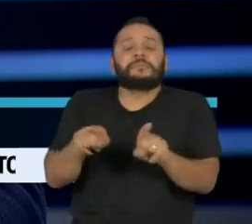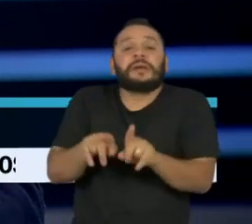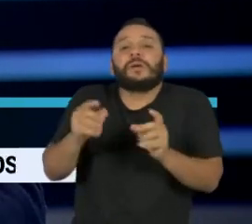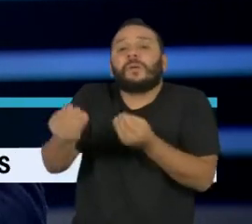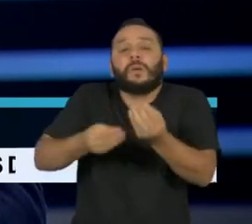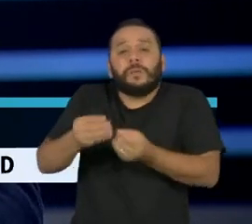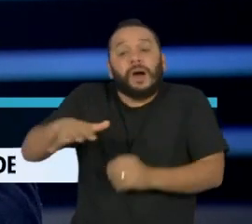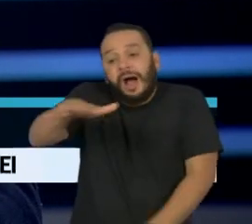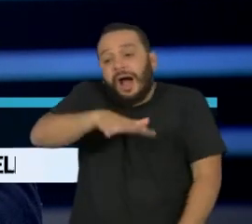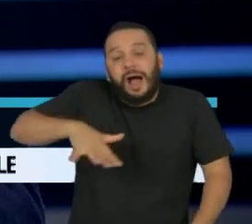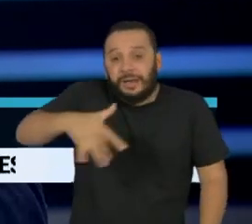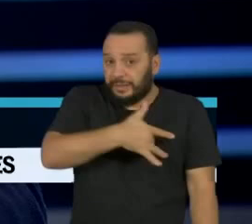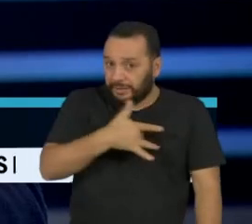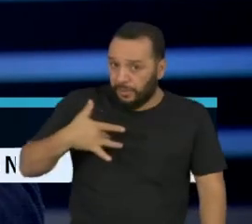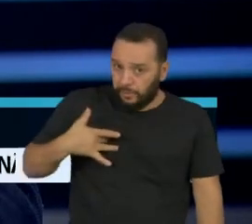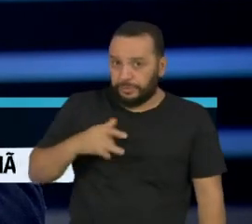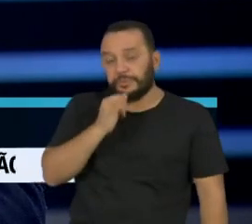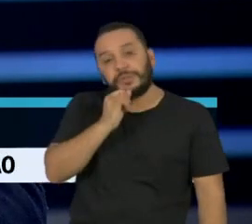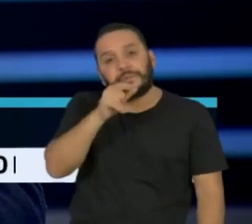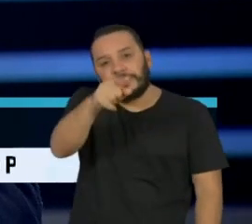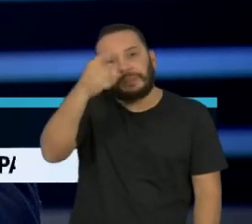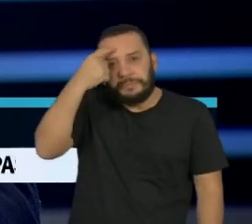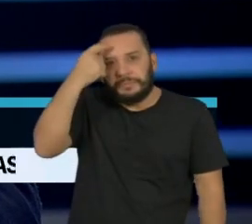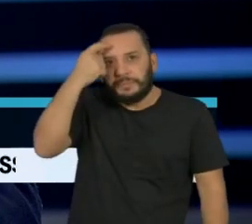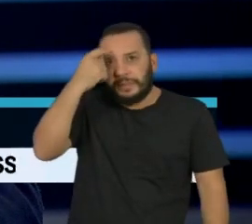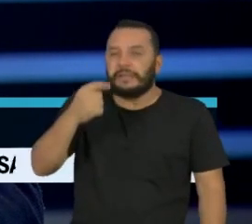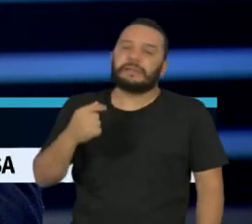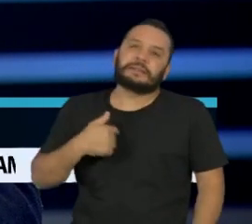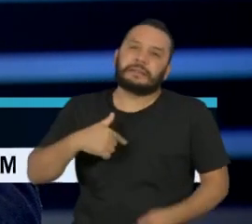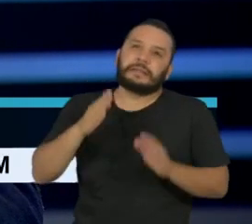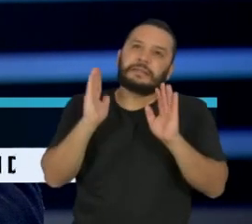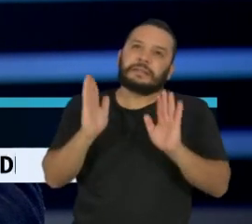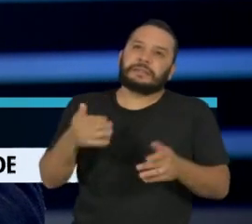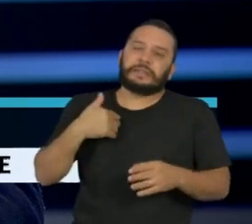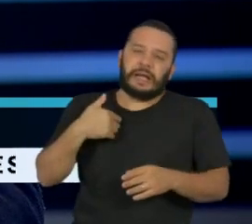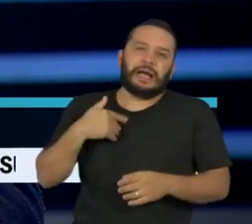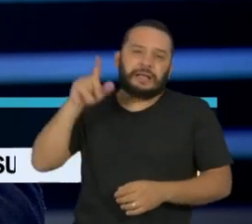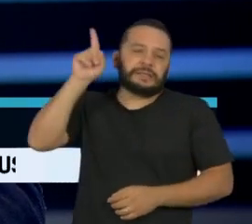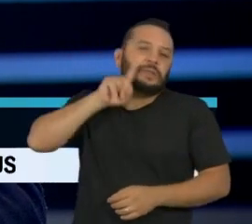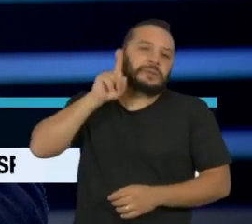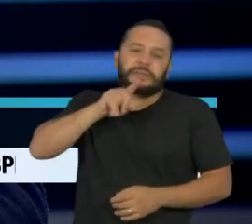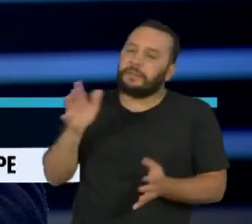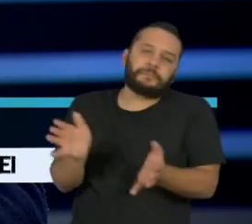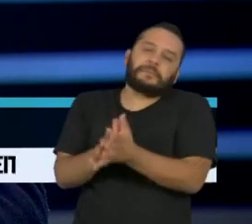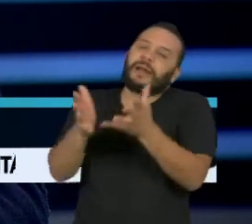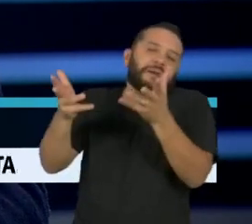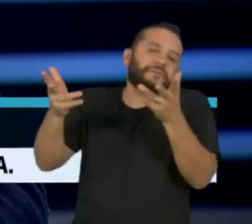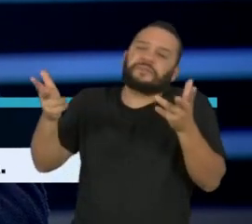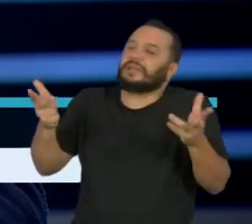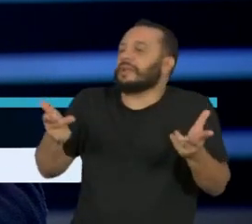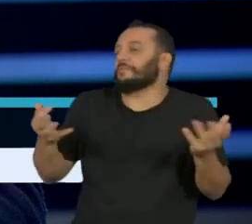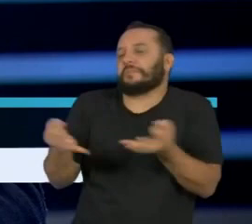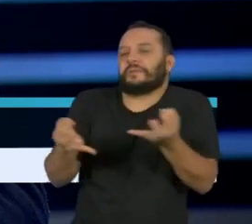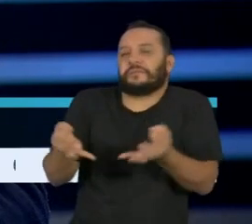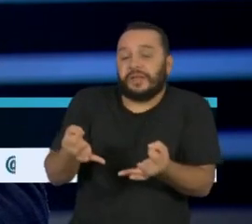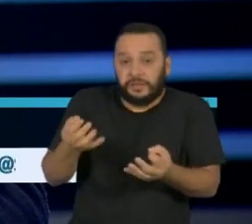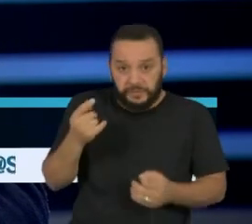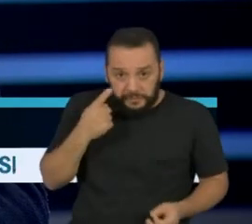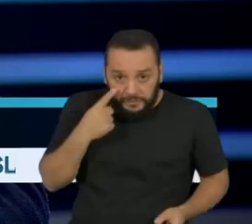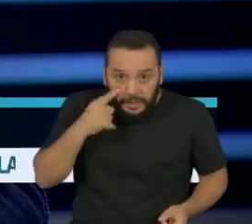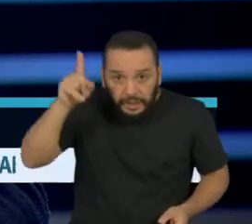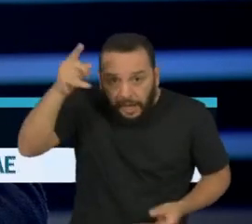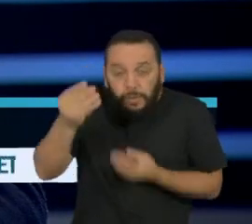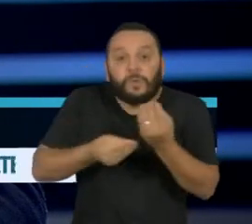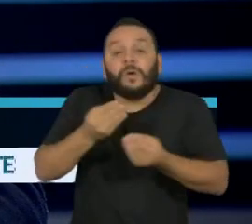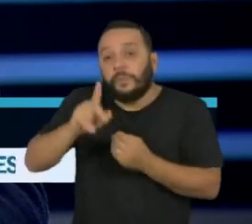pública. Você aí que sempre acha que os Estados Unidos é uma maravilha, é o paraíso, vai ver o que é saúde pública nos Estados Unidos para pobre.